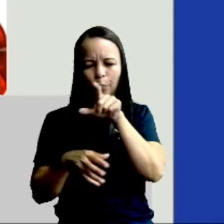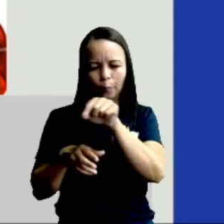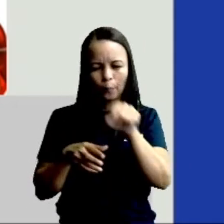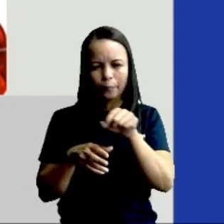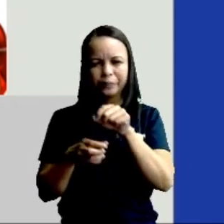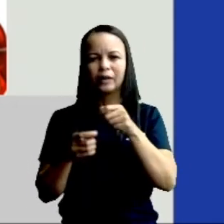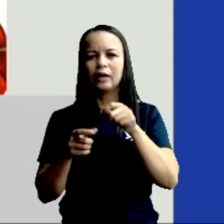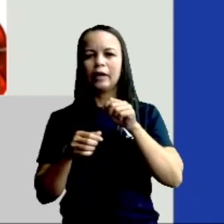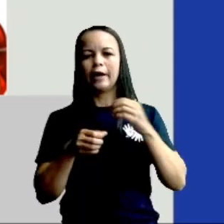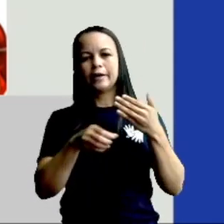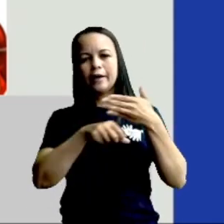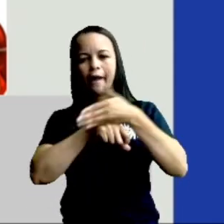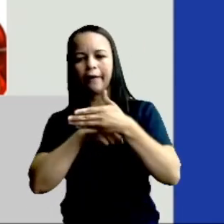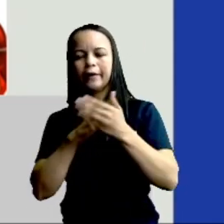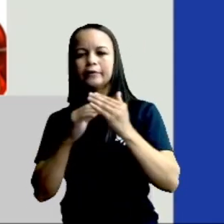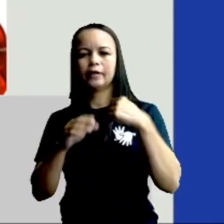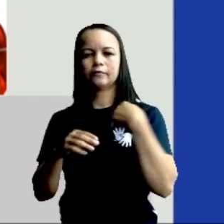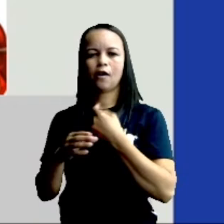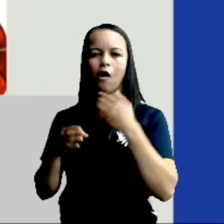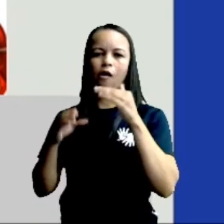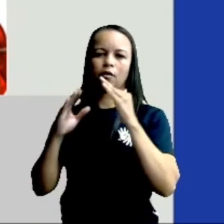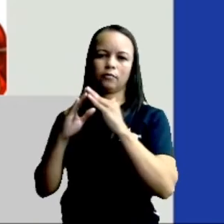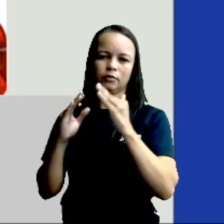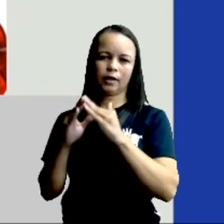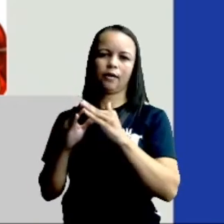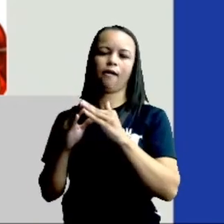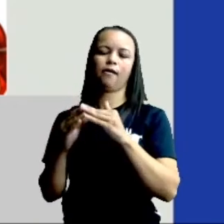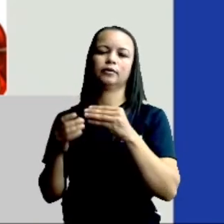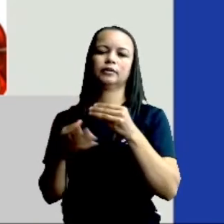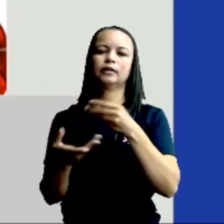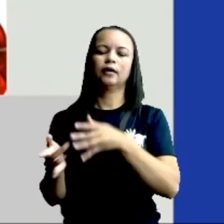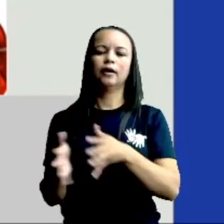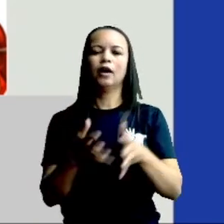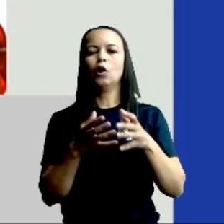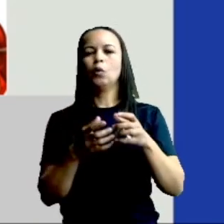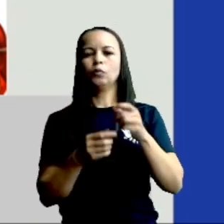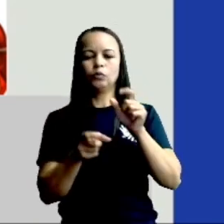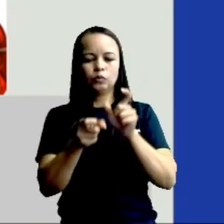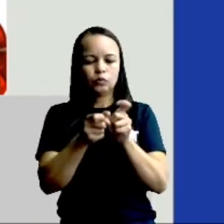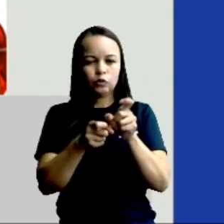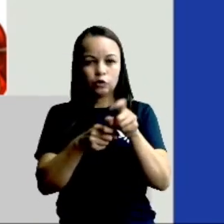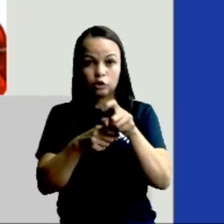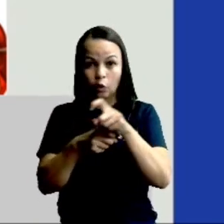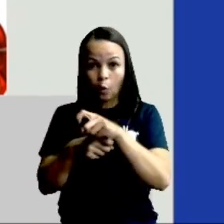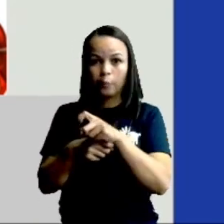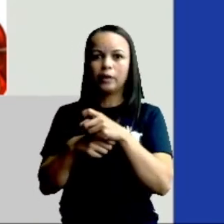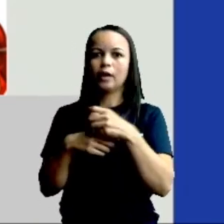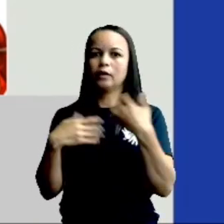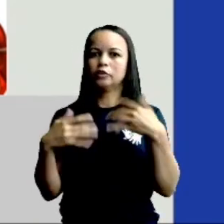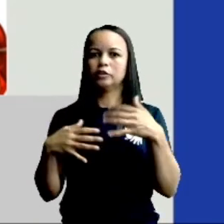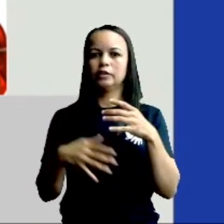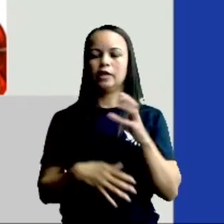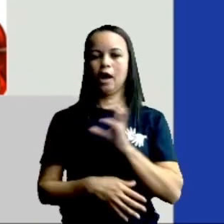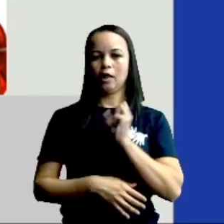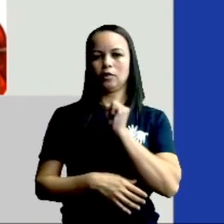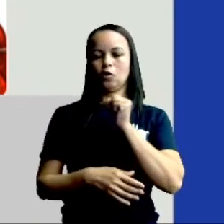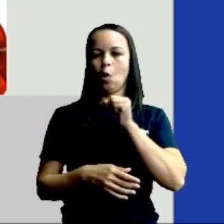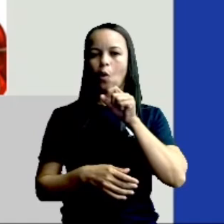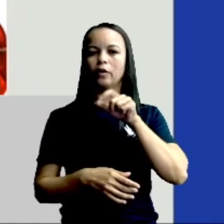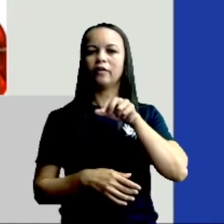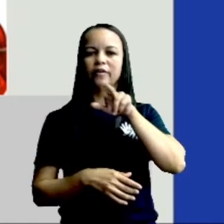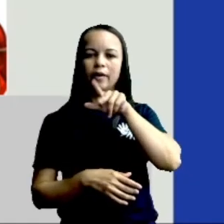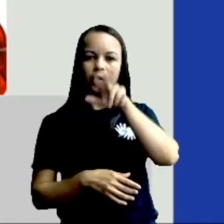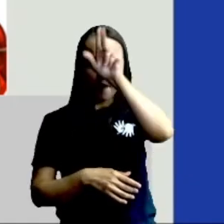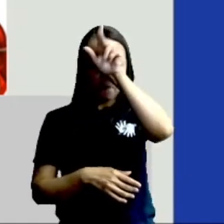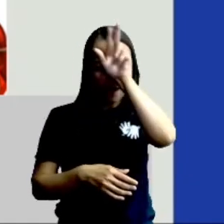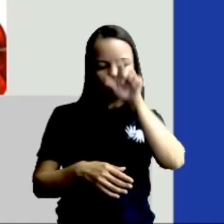acaba entrando na nossa casa. Atrai baratas, os escorpiões famintos que adoram comer uma baratinha, vêm